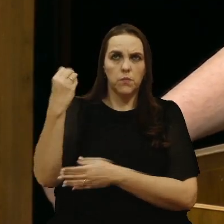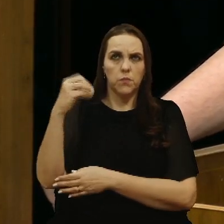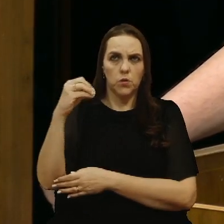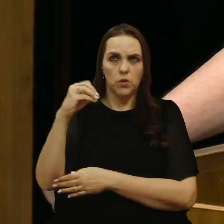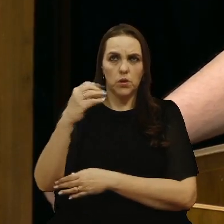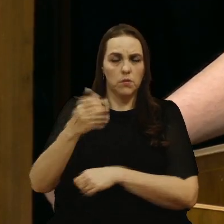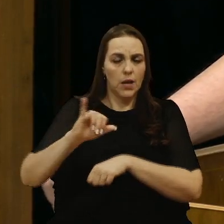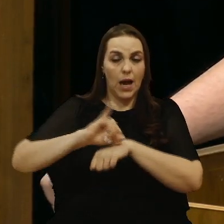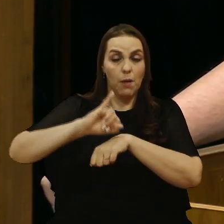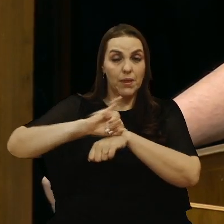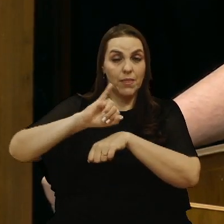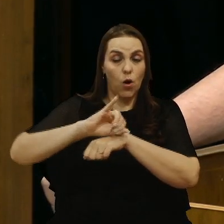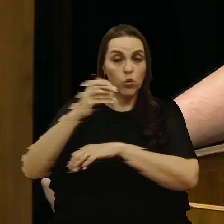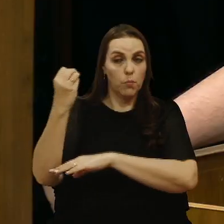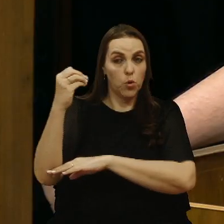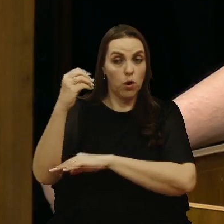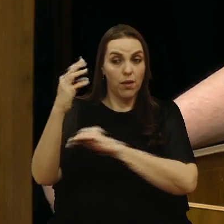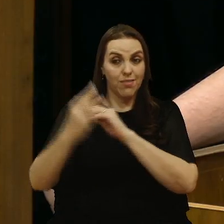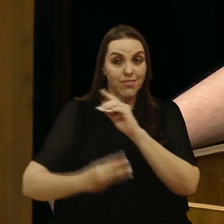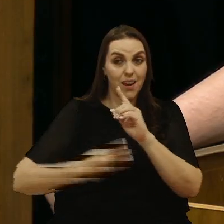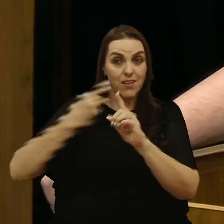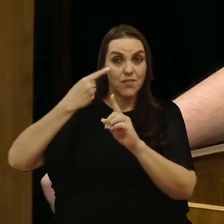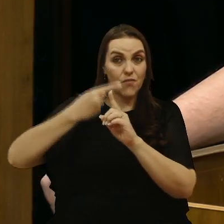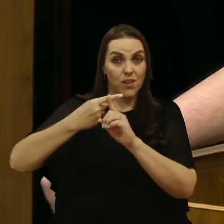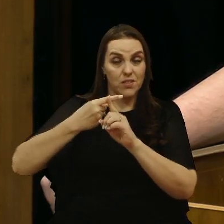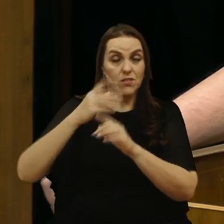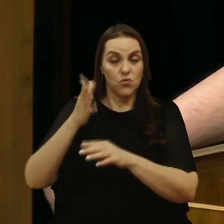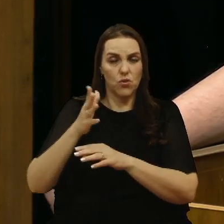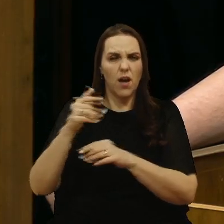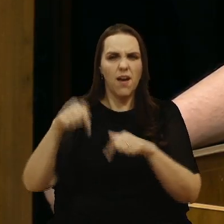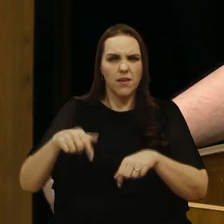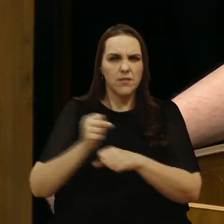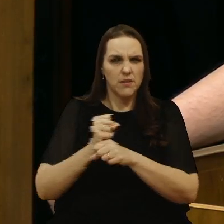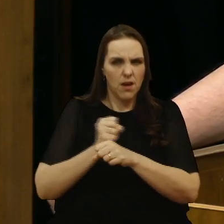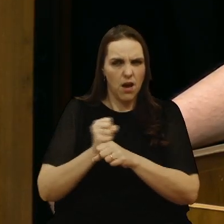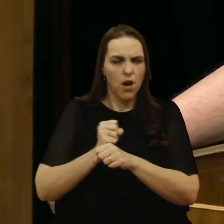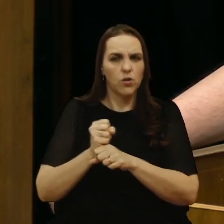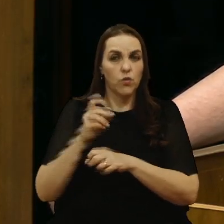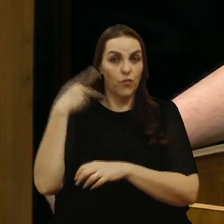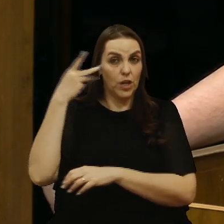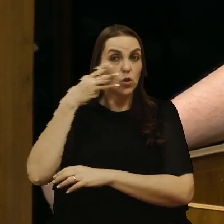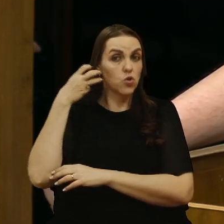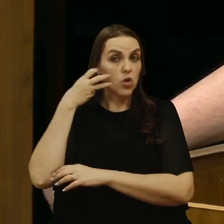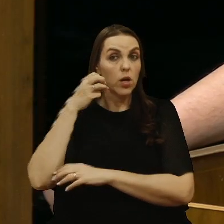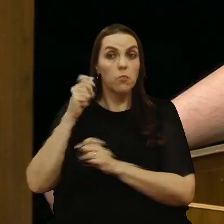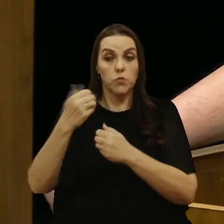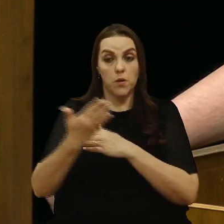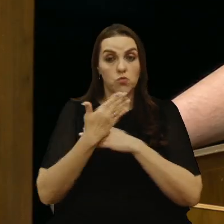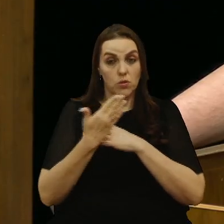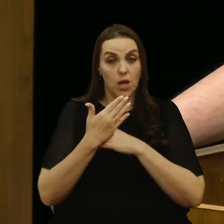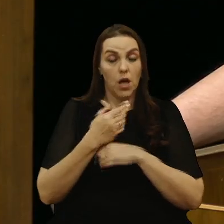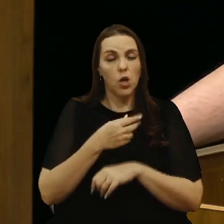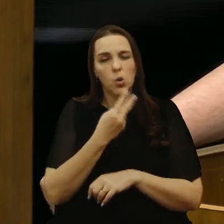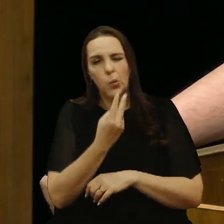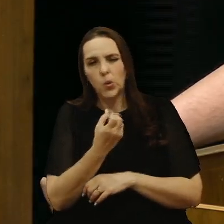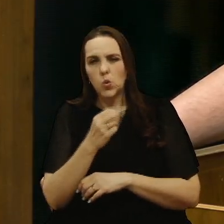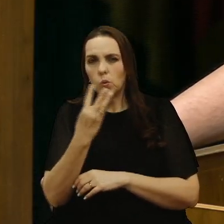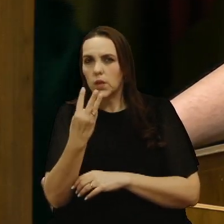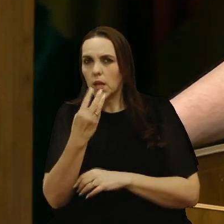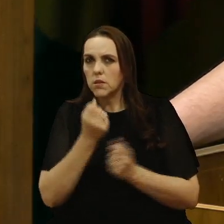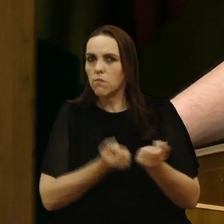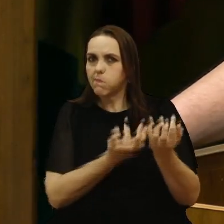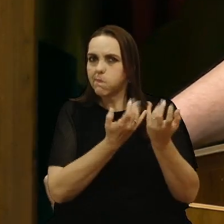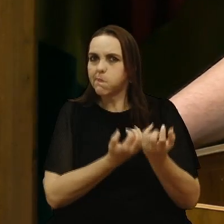E somente este ano nós tivemos, o vereador Jack talvez pode me ajudar, 2 ou 3 incêndios lá na região sul no início deste ano. Eu lembro de 2